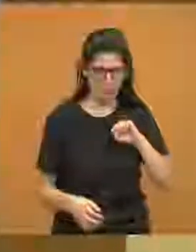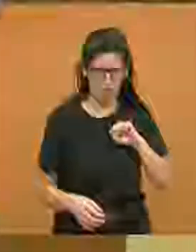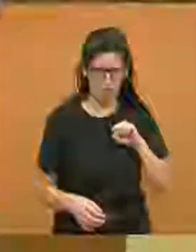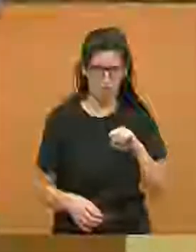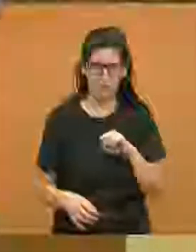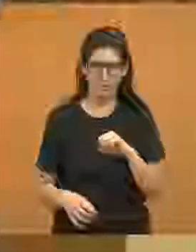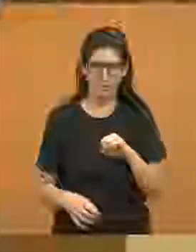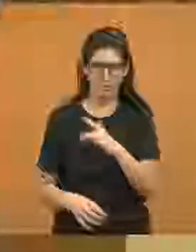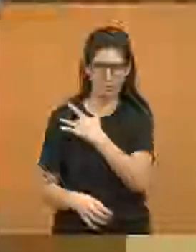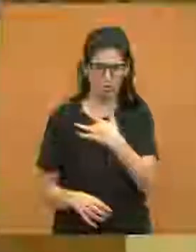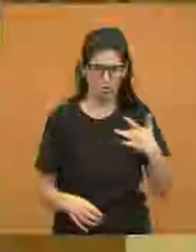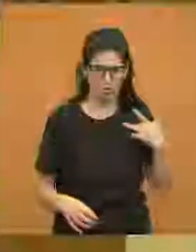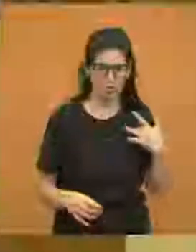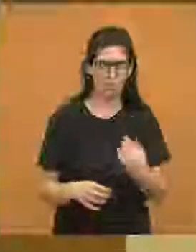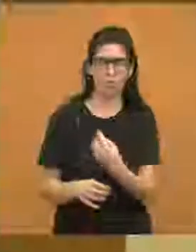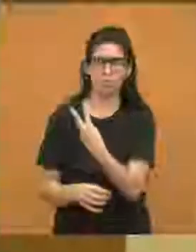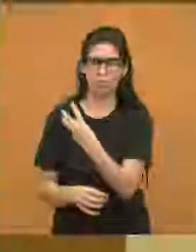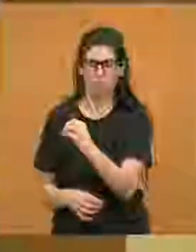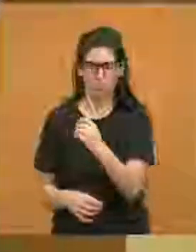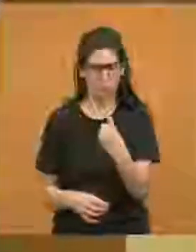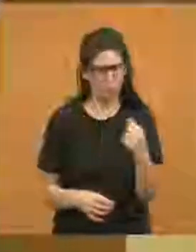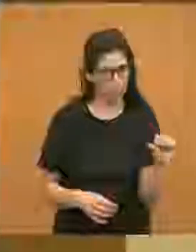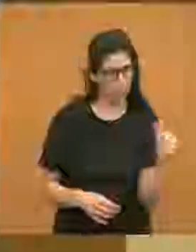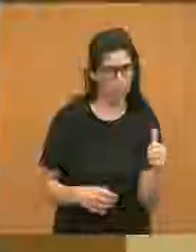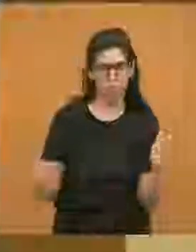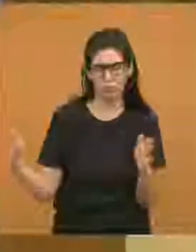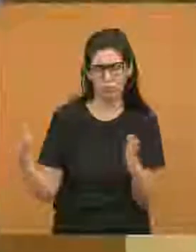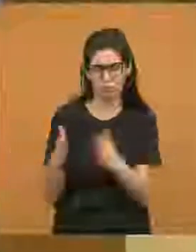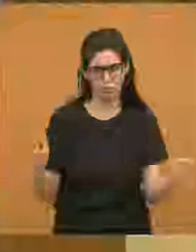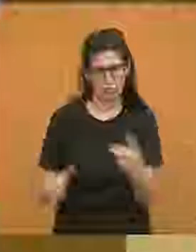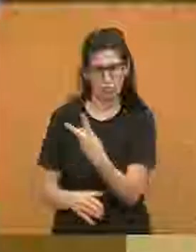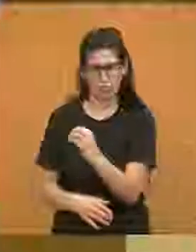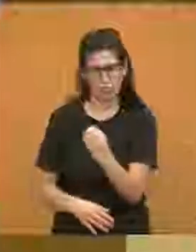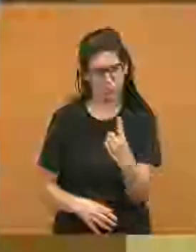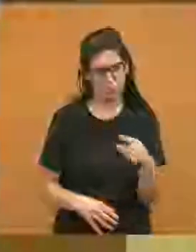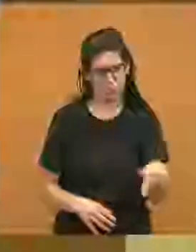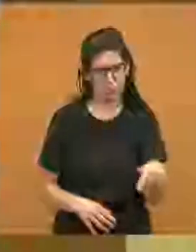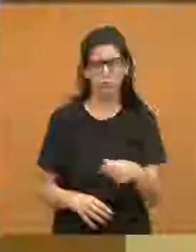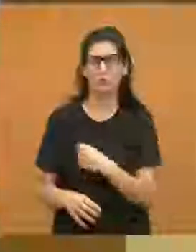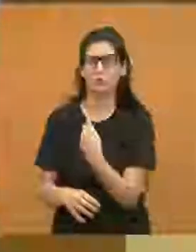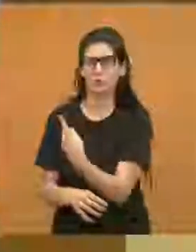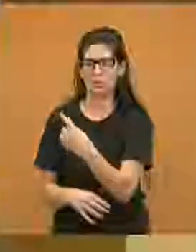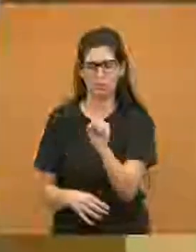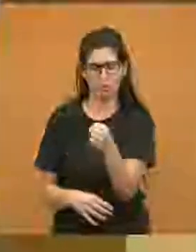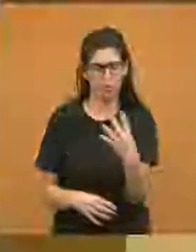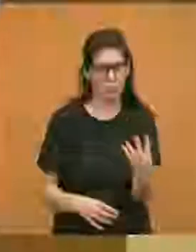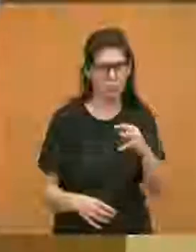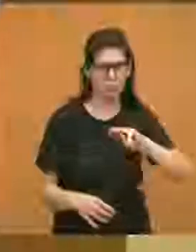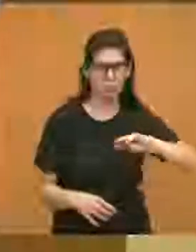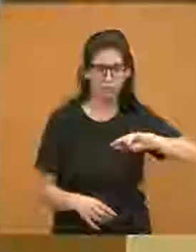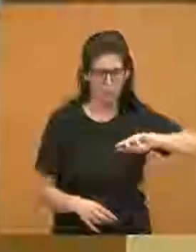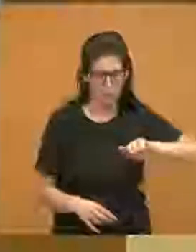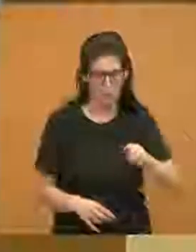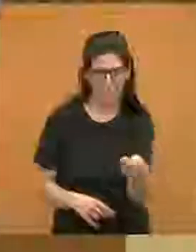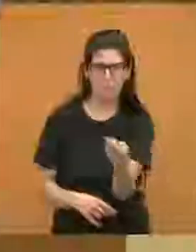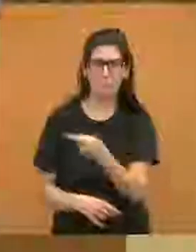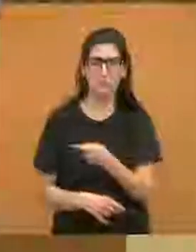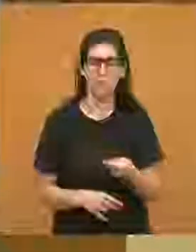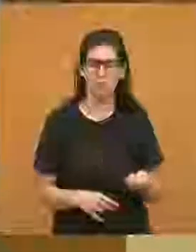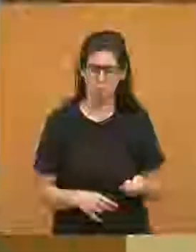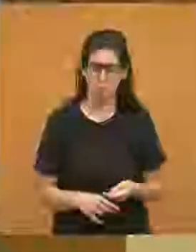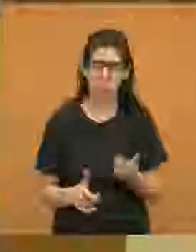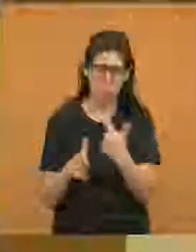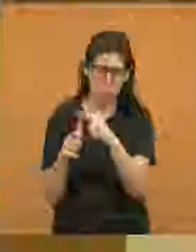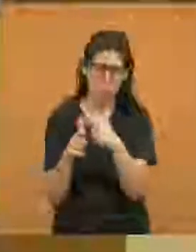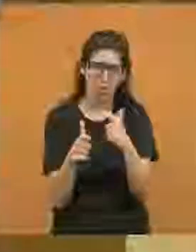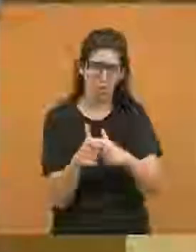de 2011 a 2017, foram 184 mil casos de abuso sexual das